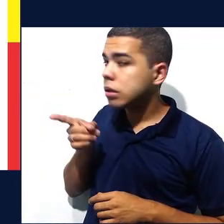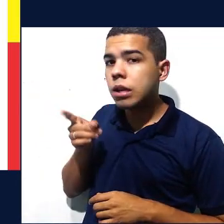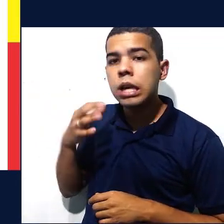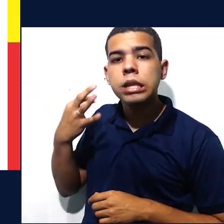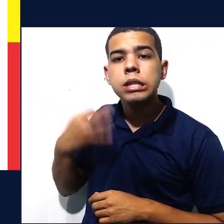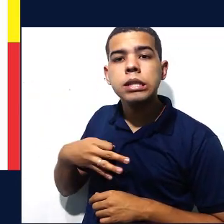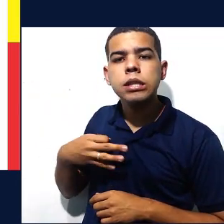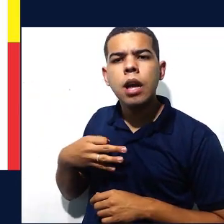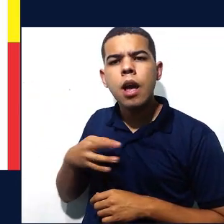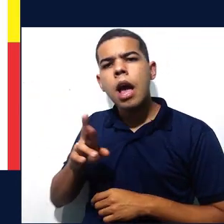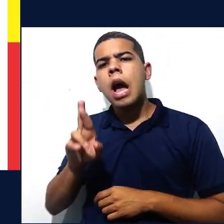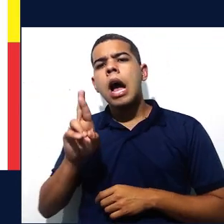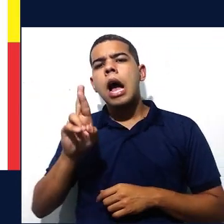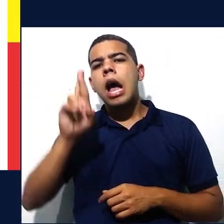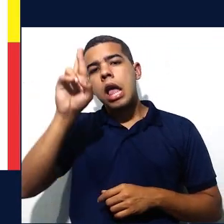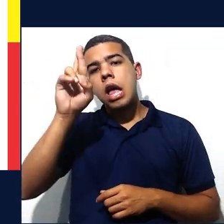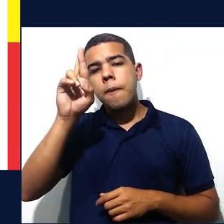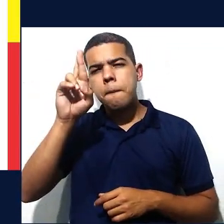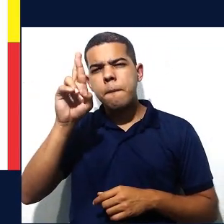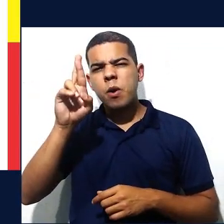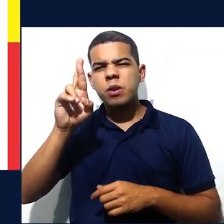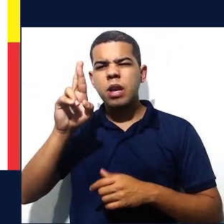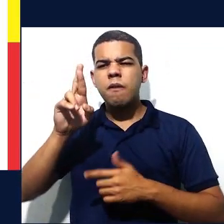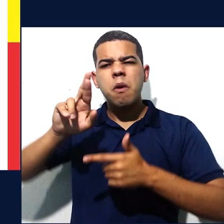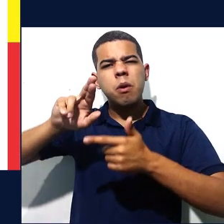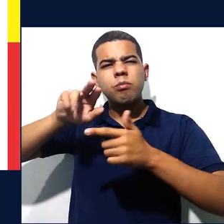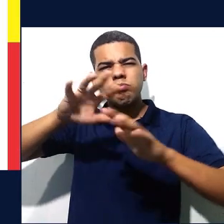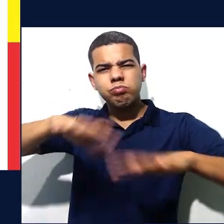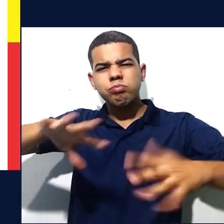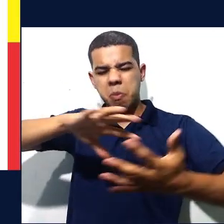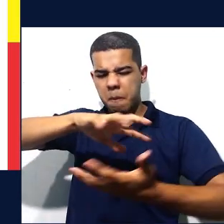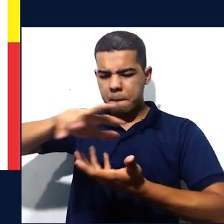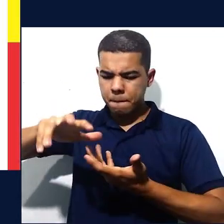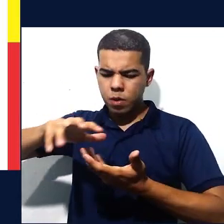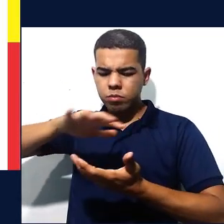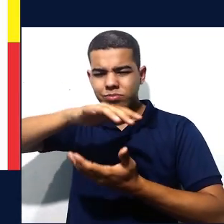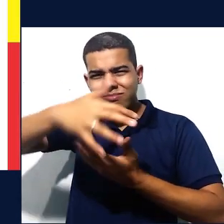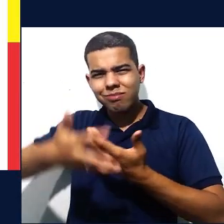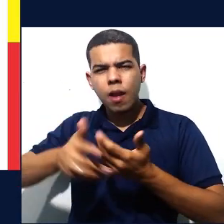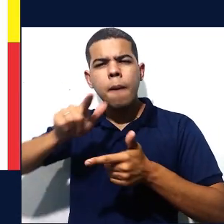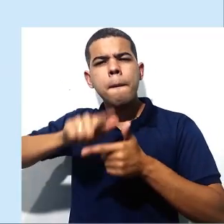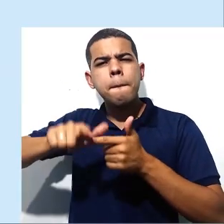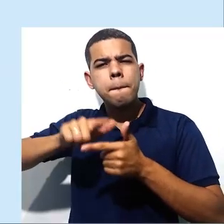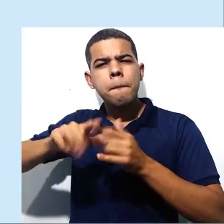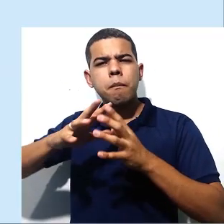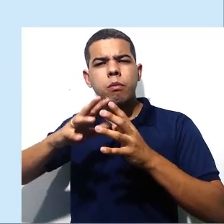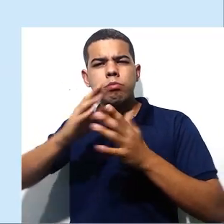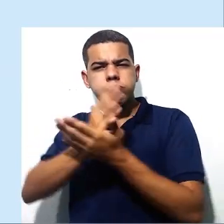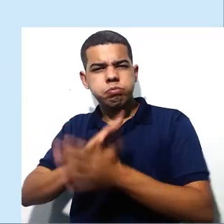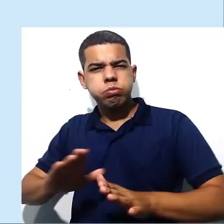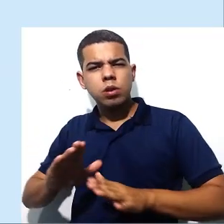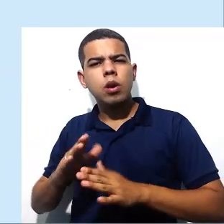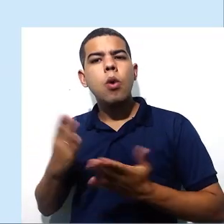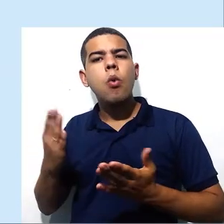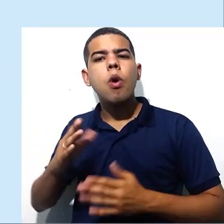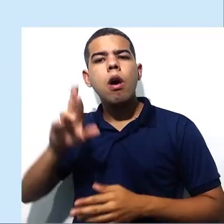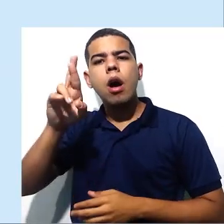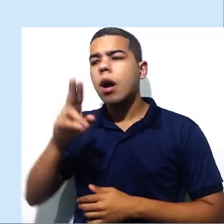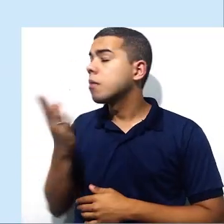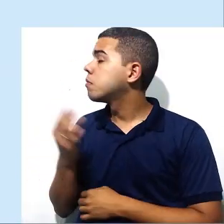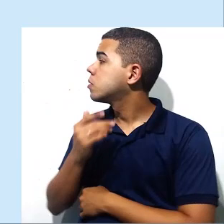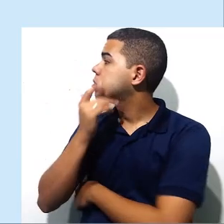é responsável, né, pela destruição da nossa camada de ozônio? Pensaram? Vamos